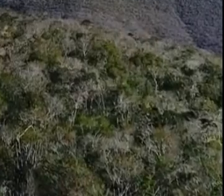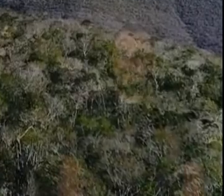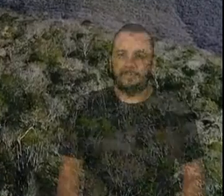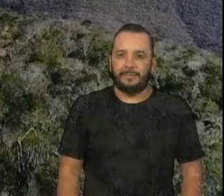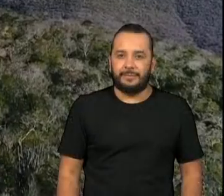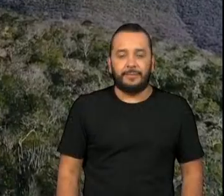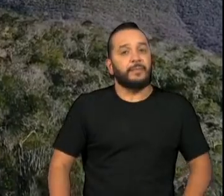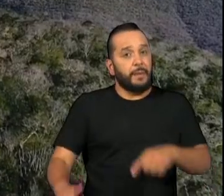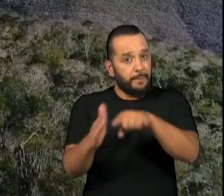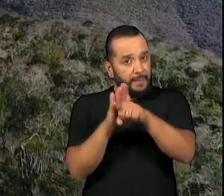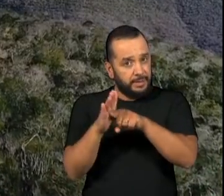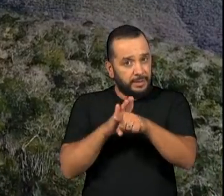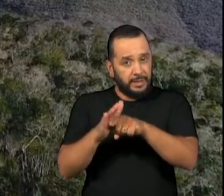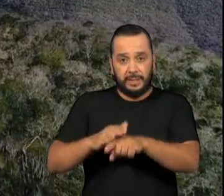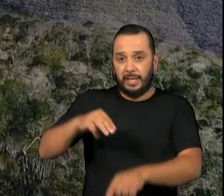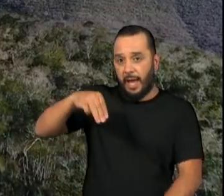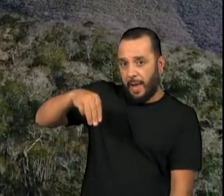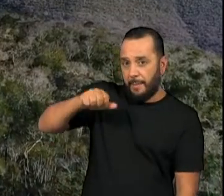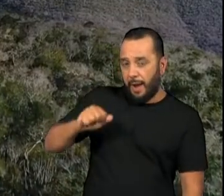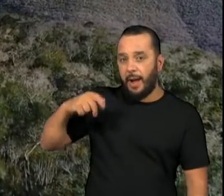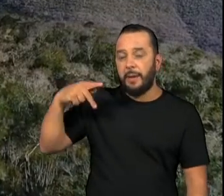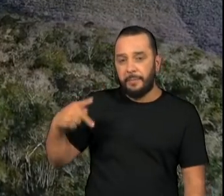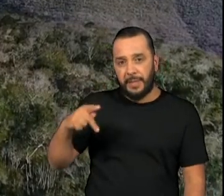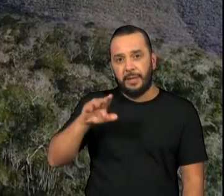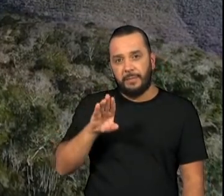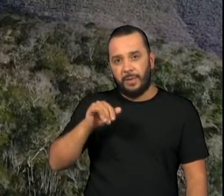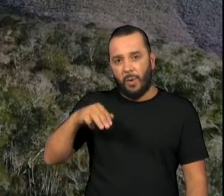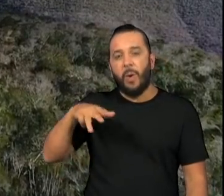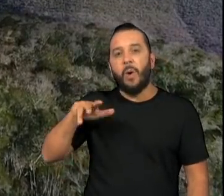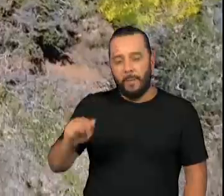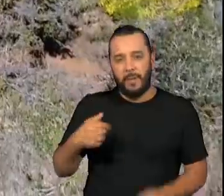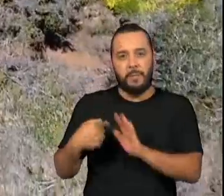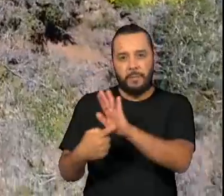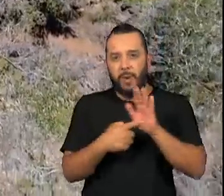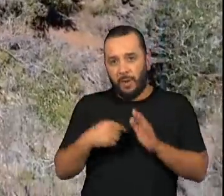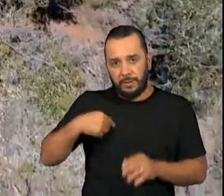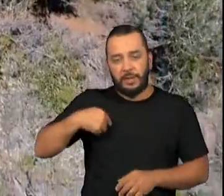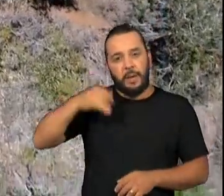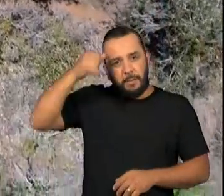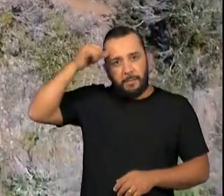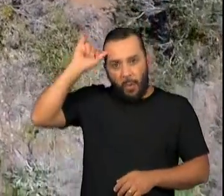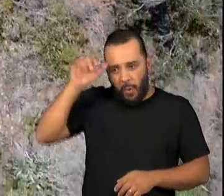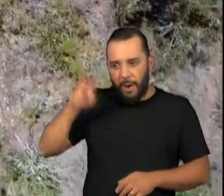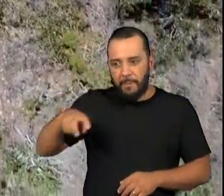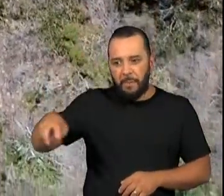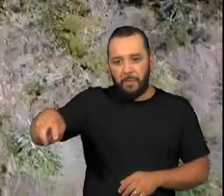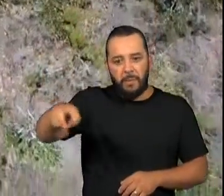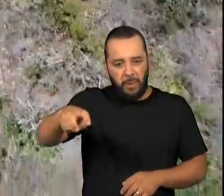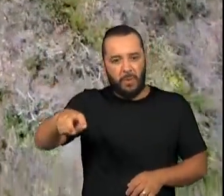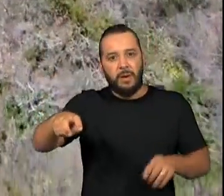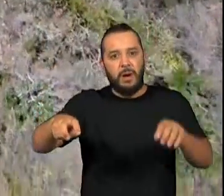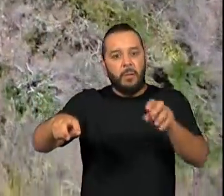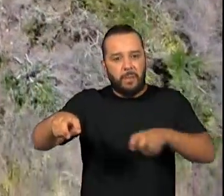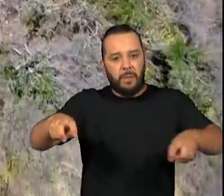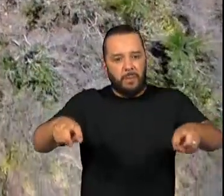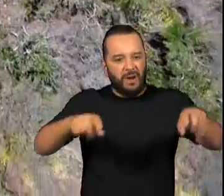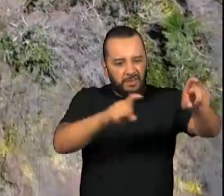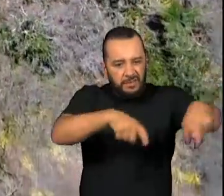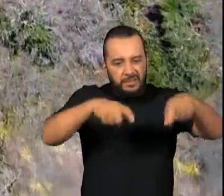Levantamento do MAP Biomas mostra que o avanço da agricultura e da pecuária sobre áreas de caatinga, além da perda